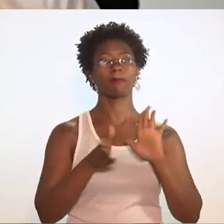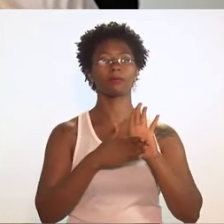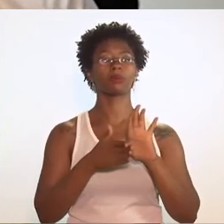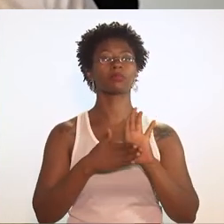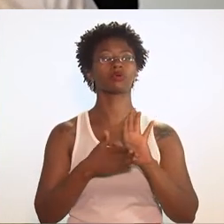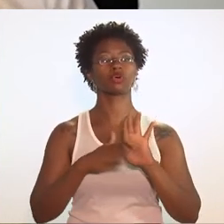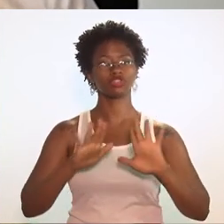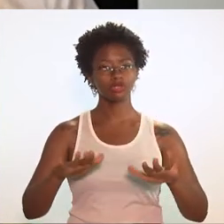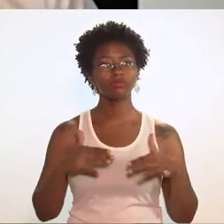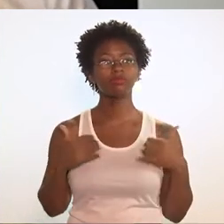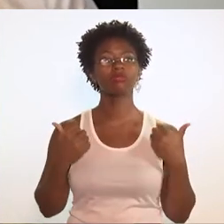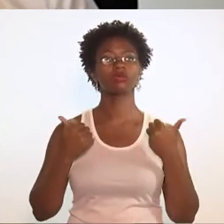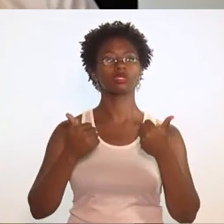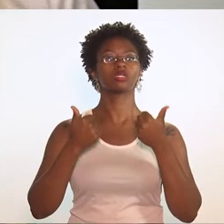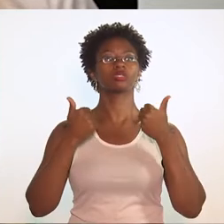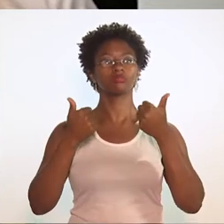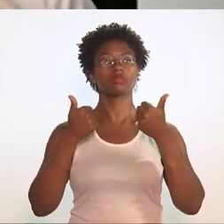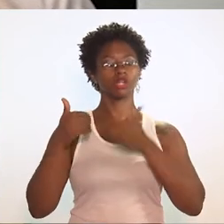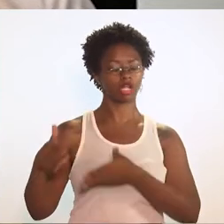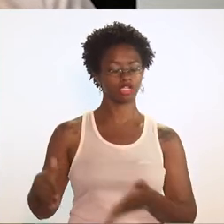na sua proposta de